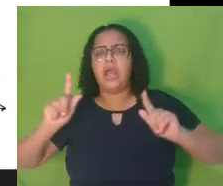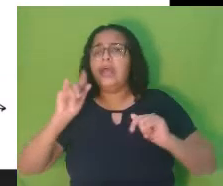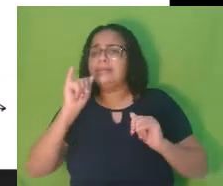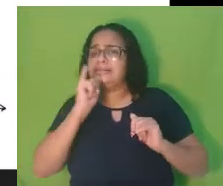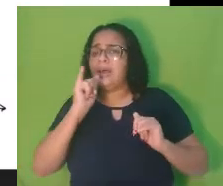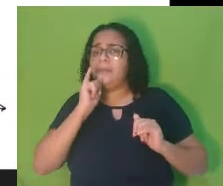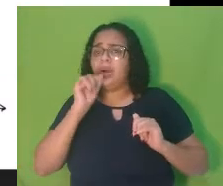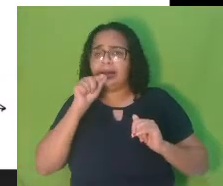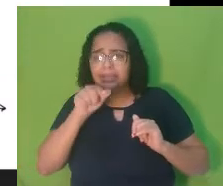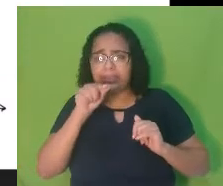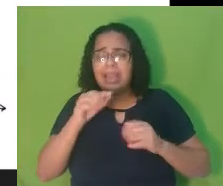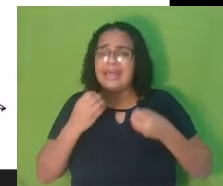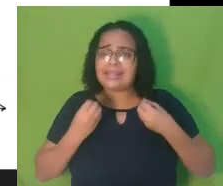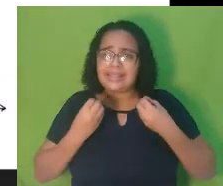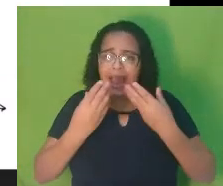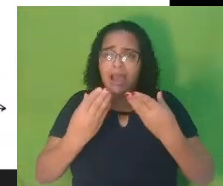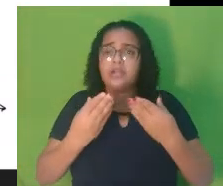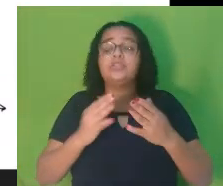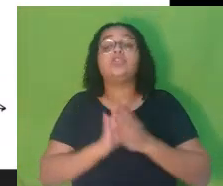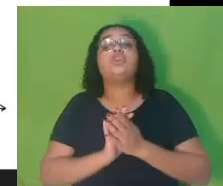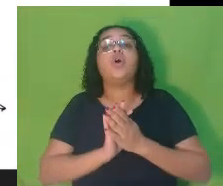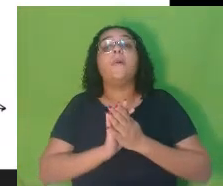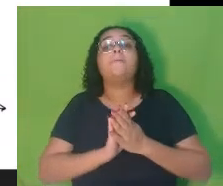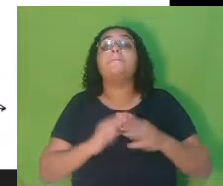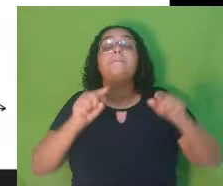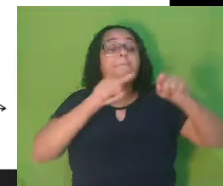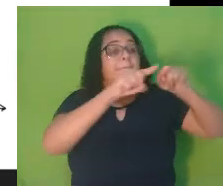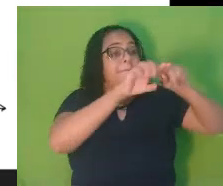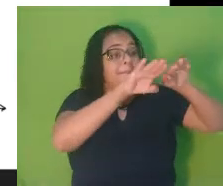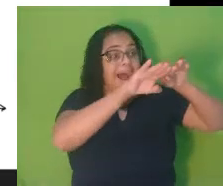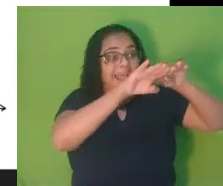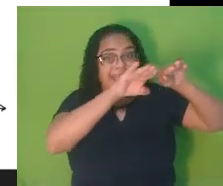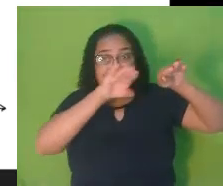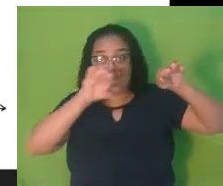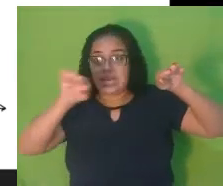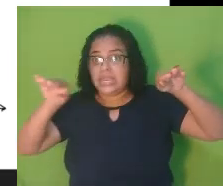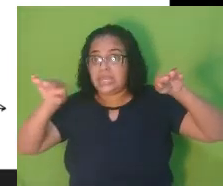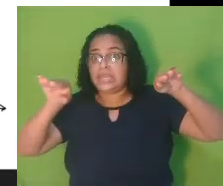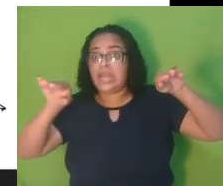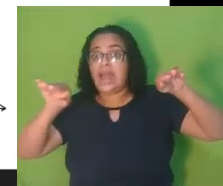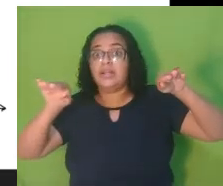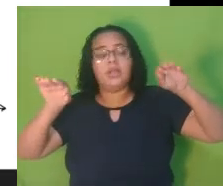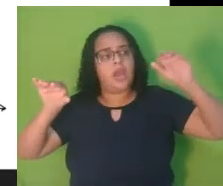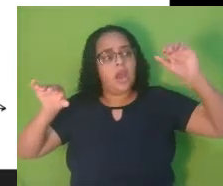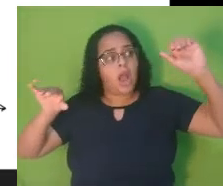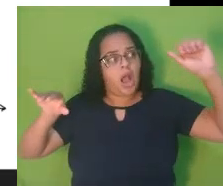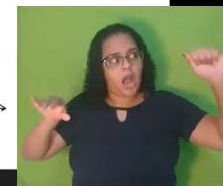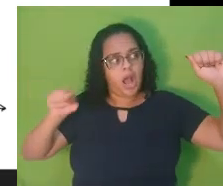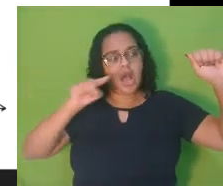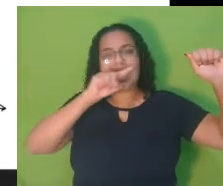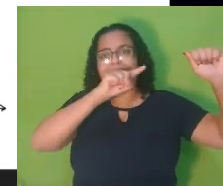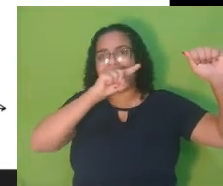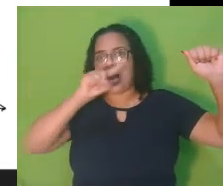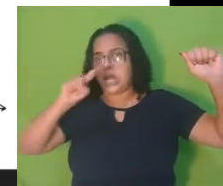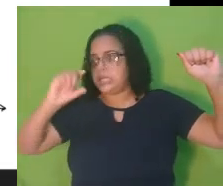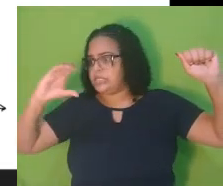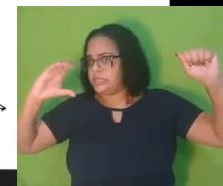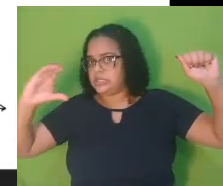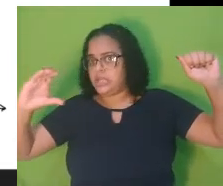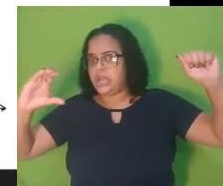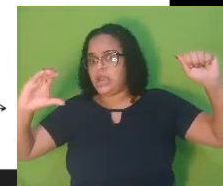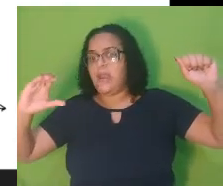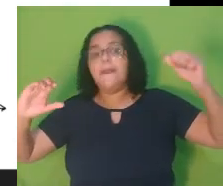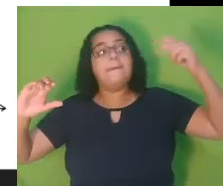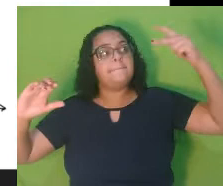nesse exemplo aqui, é dado por uma linha contínua, partindo do ponto AC e chegando